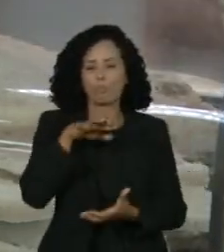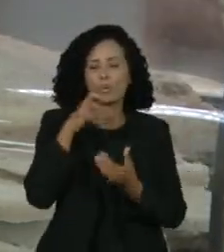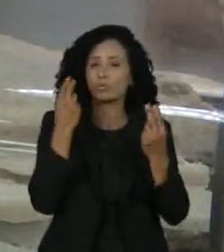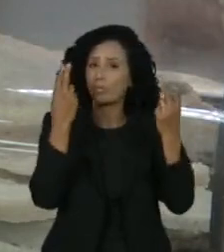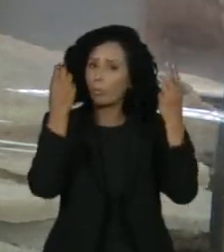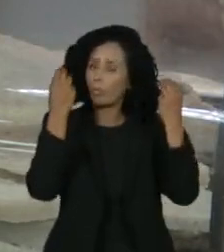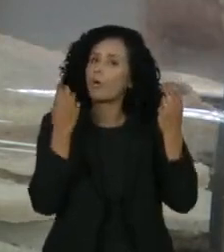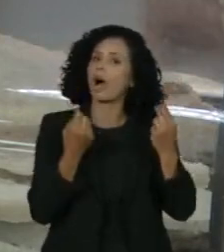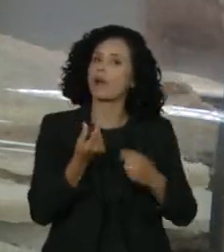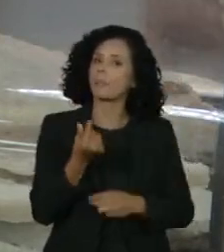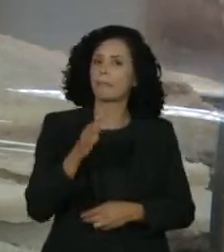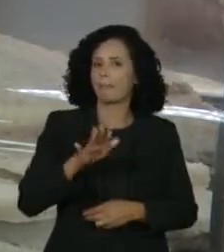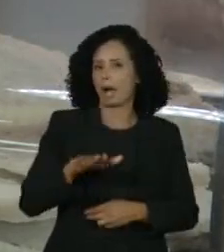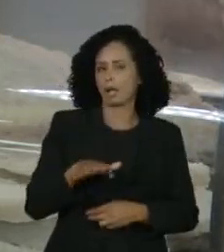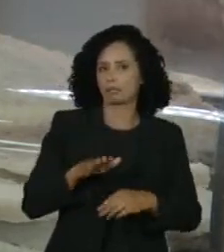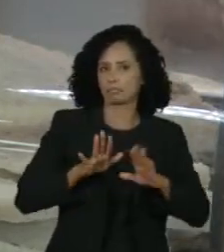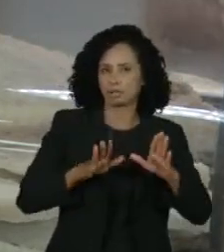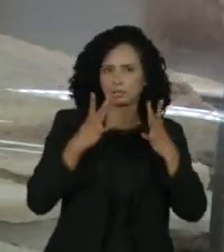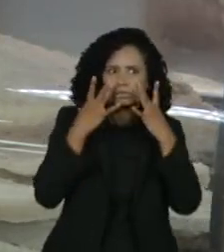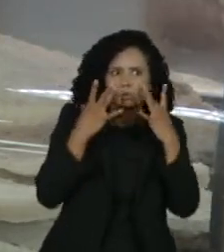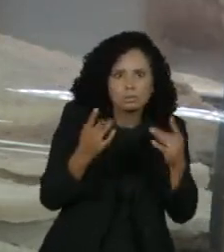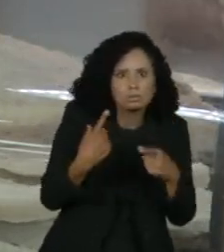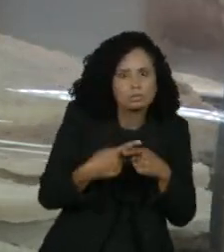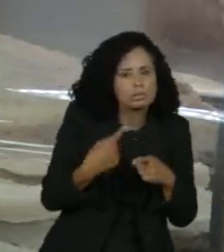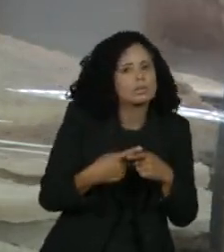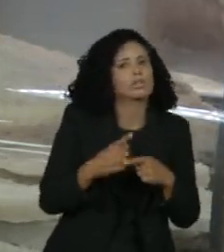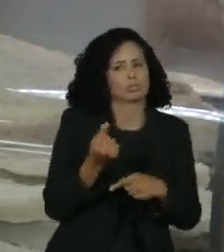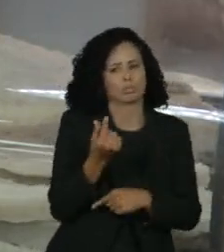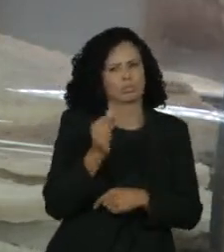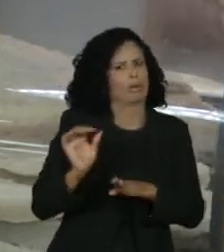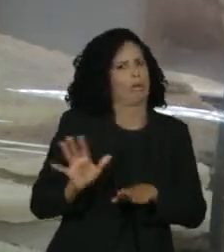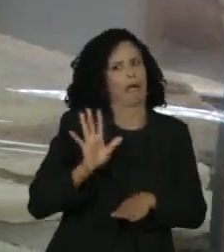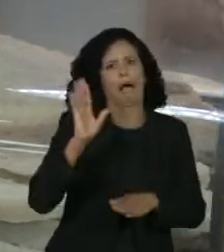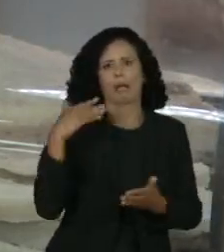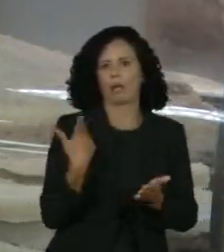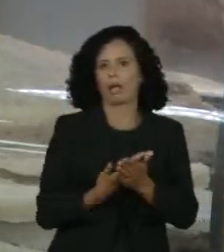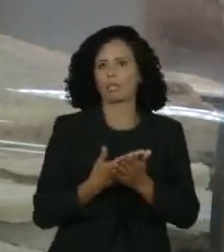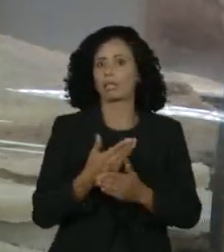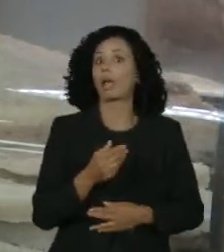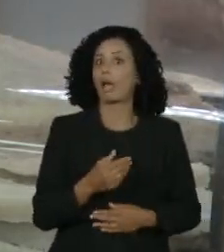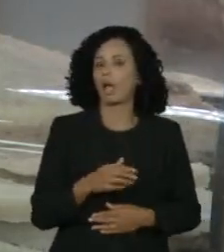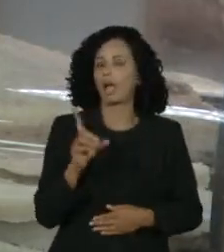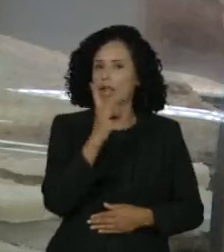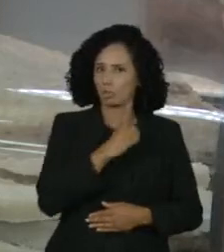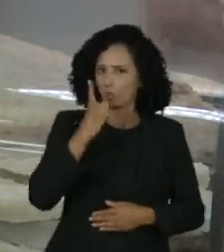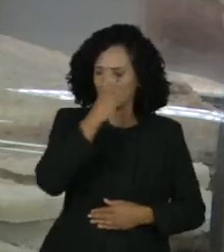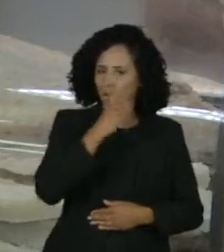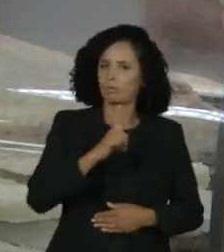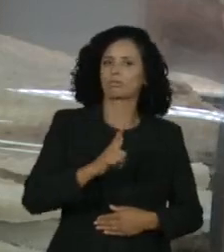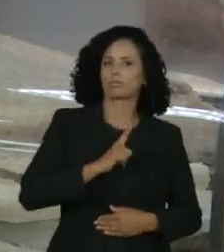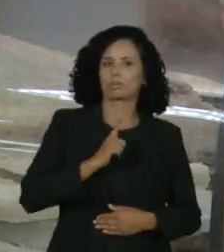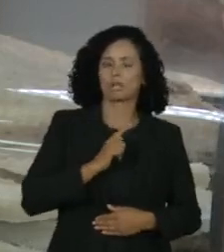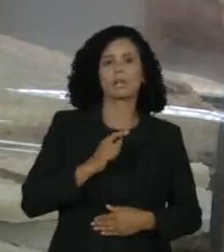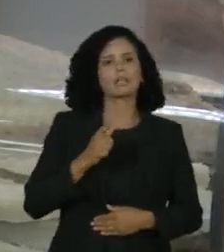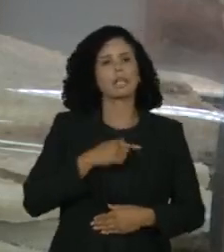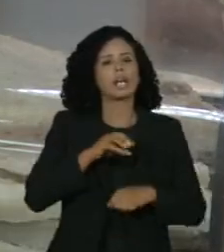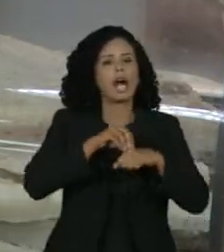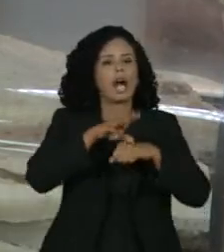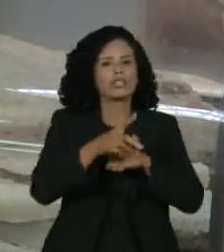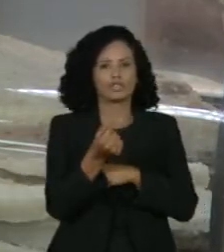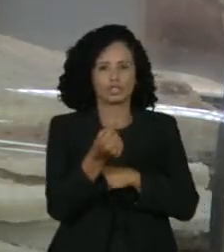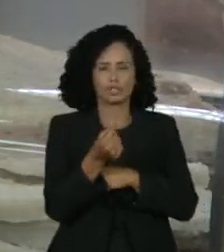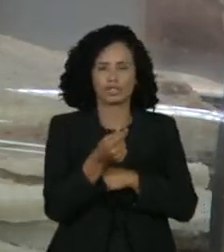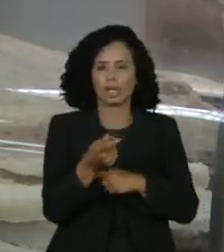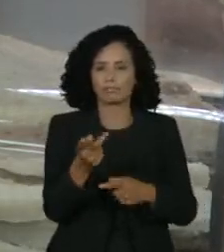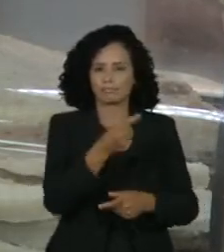porque os preços podem subir até domingo, quando a demanda aumenta nos mercados. A dica para economizar é não deixar as